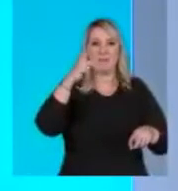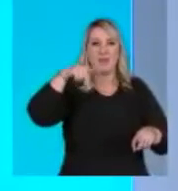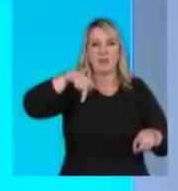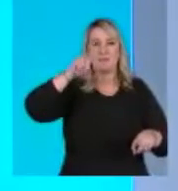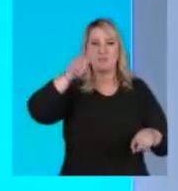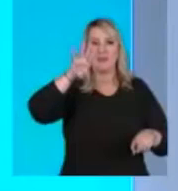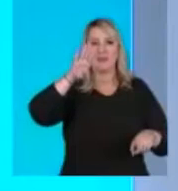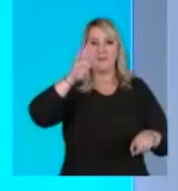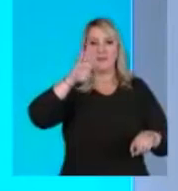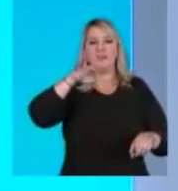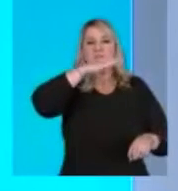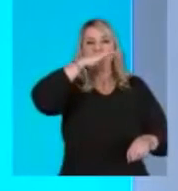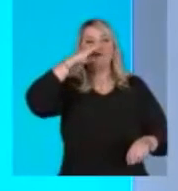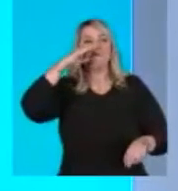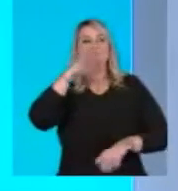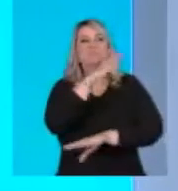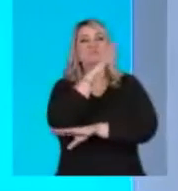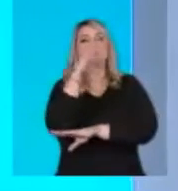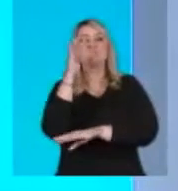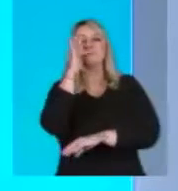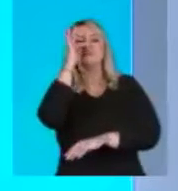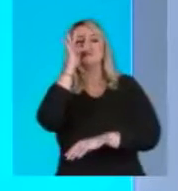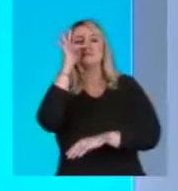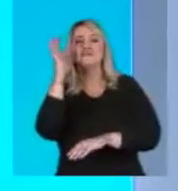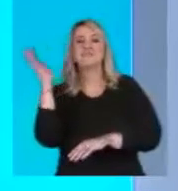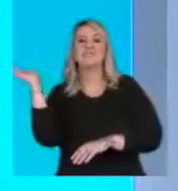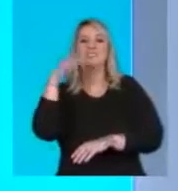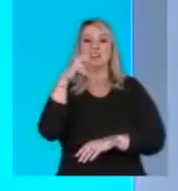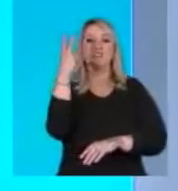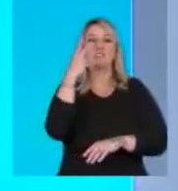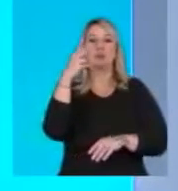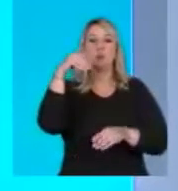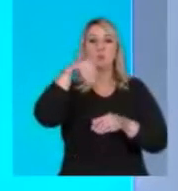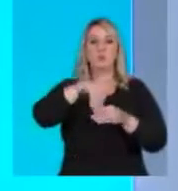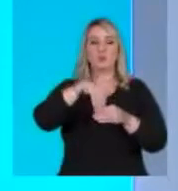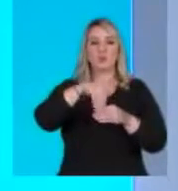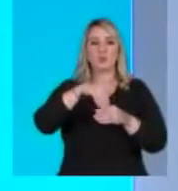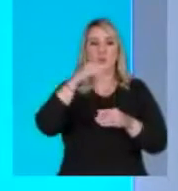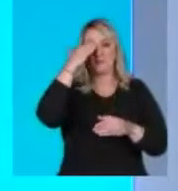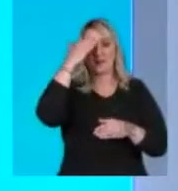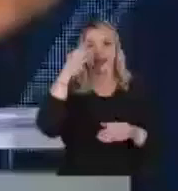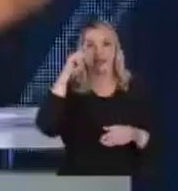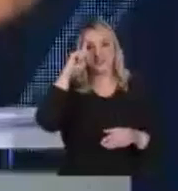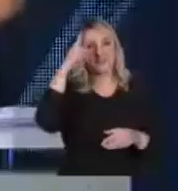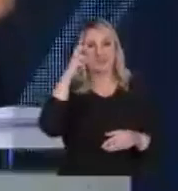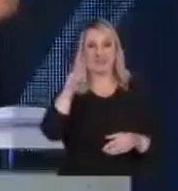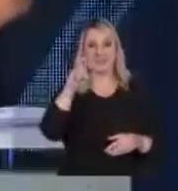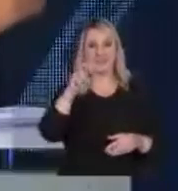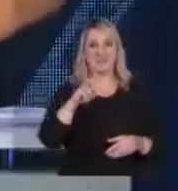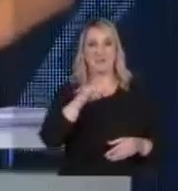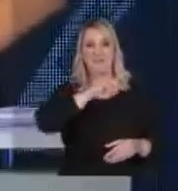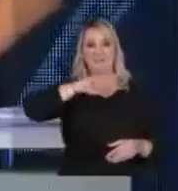cheirinho de uma primavera chegando o cheirinho de um segundo turno muito obrigado até o dia 15